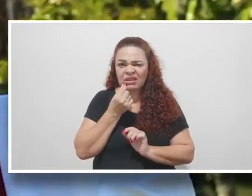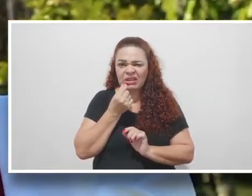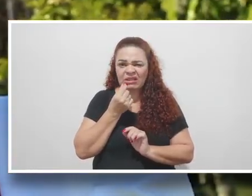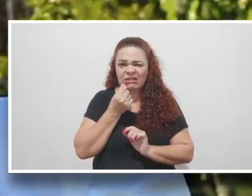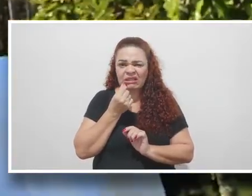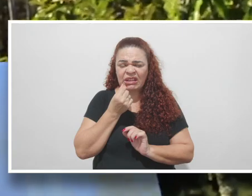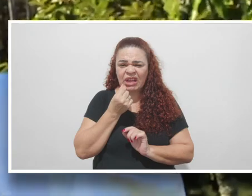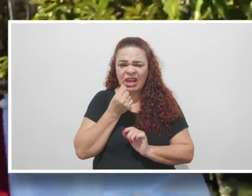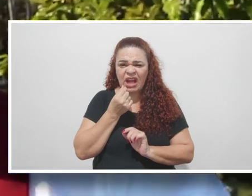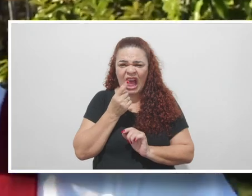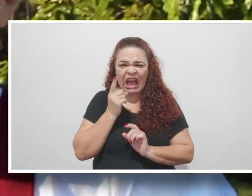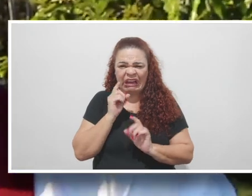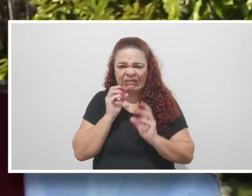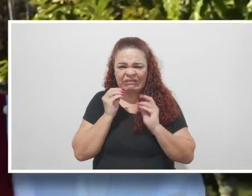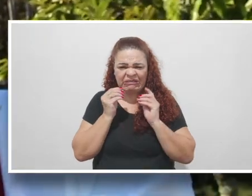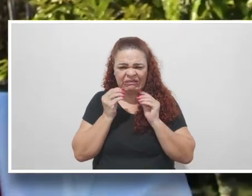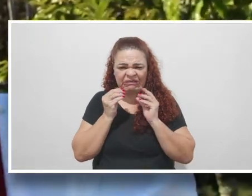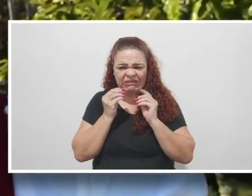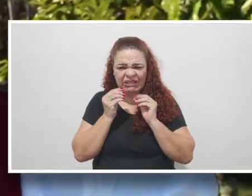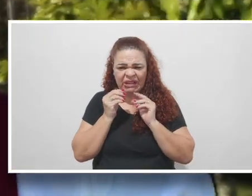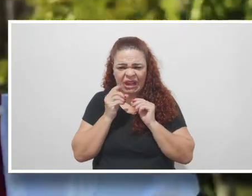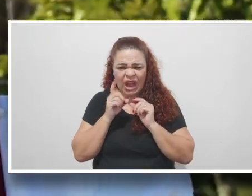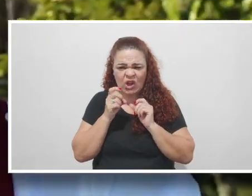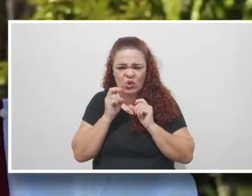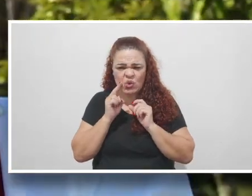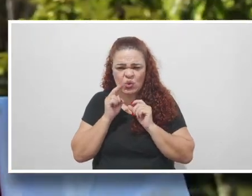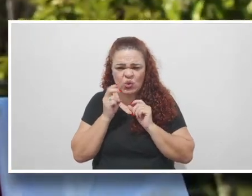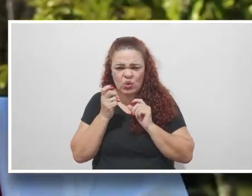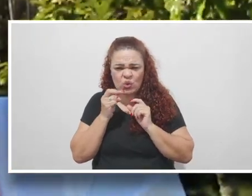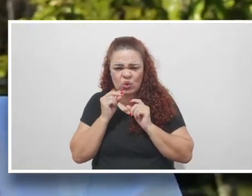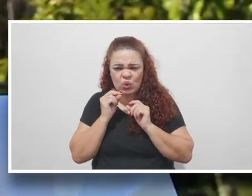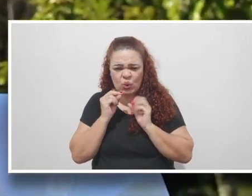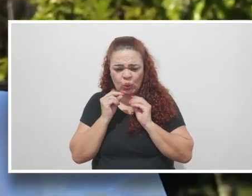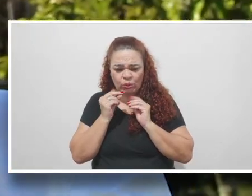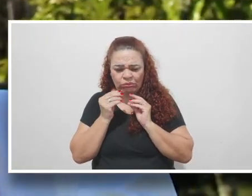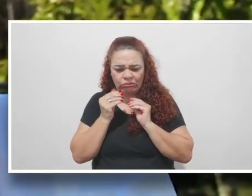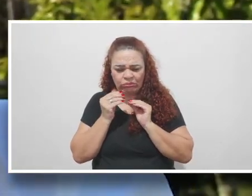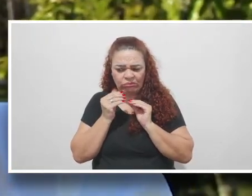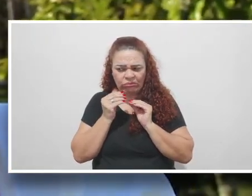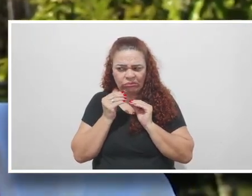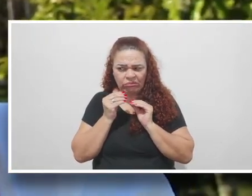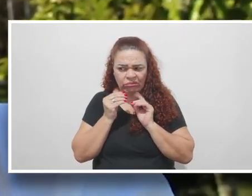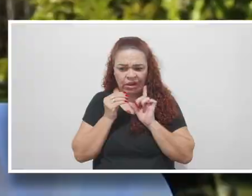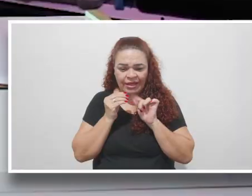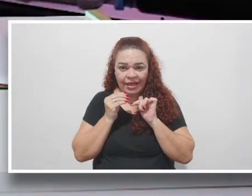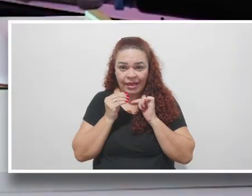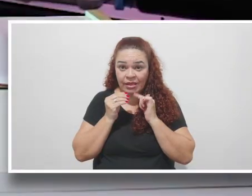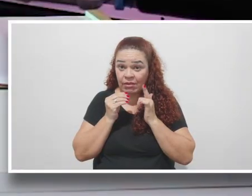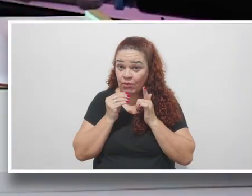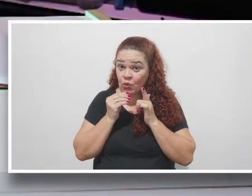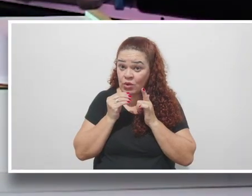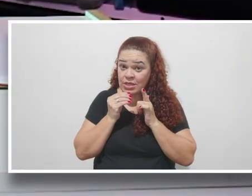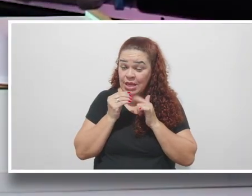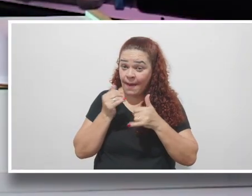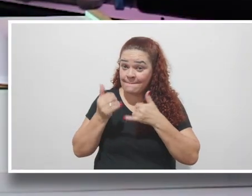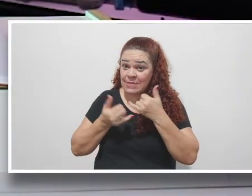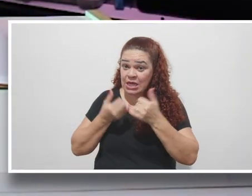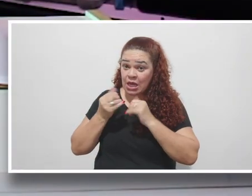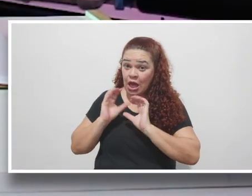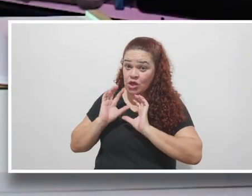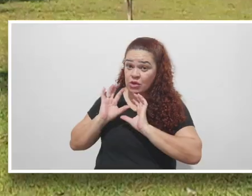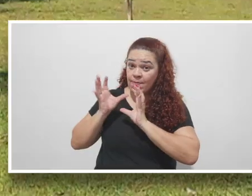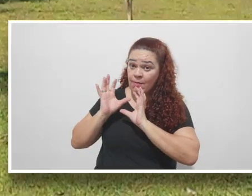Bem pequenininha, com gosto de chuchu. Depois de comer, foi jogar